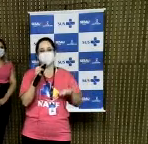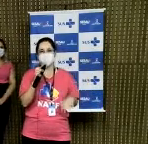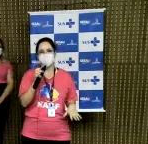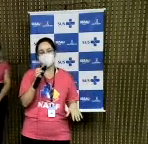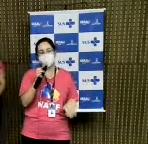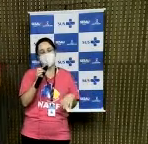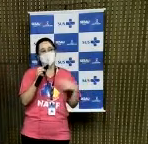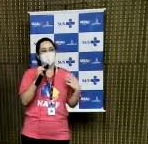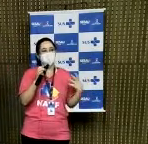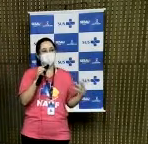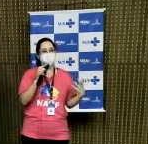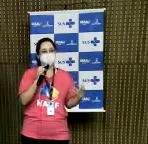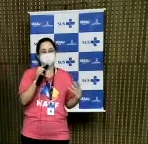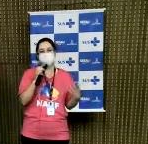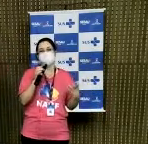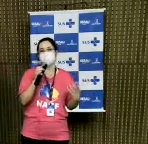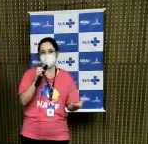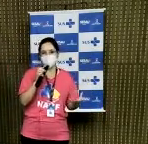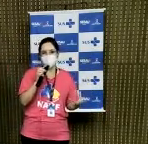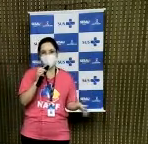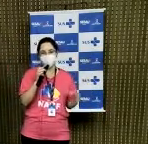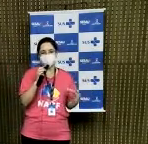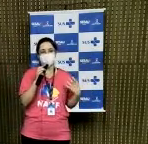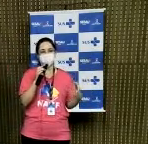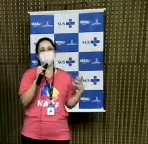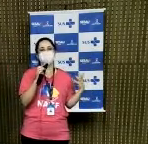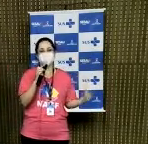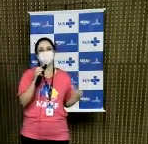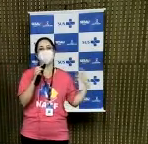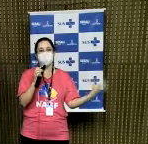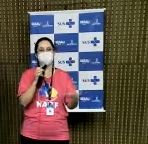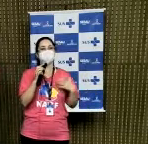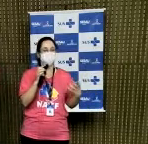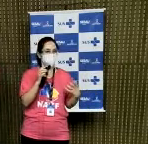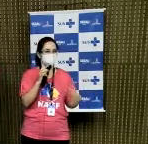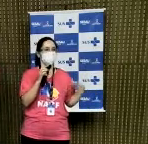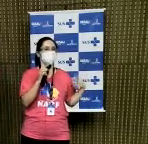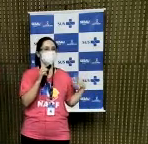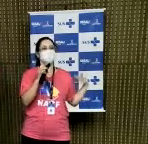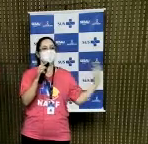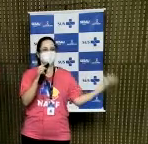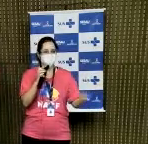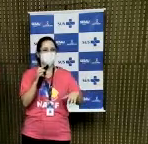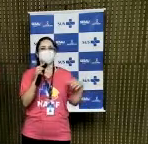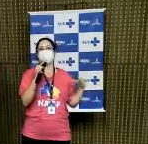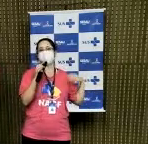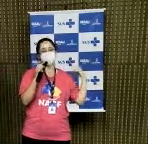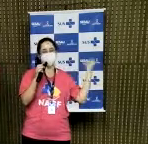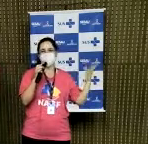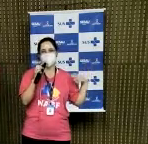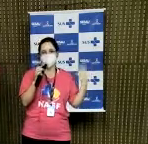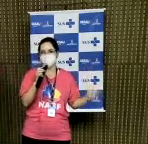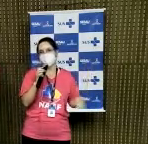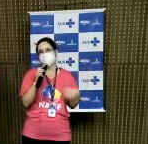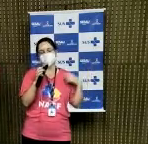seja de material, mas a unidade nos dá esse suporte. Ela sempre nos auxilia de como proceder, de como fazer, sempre,